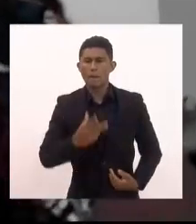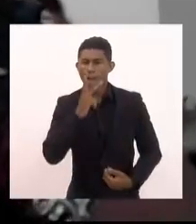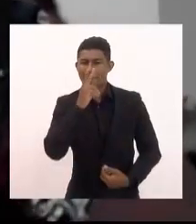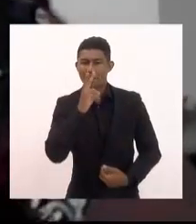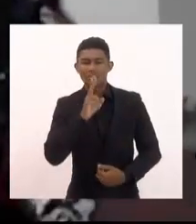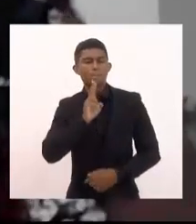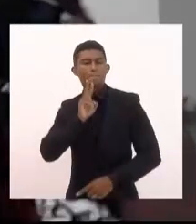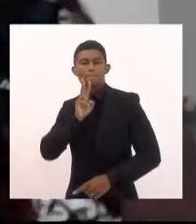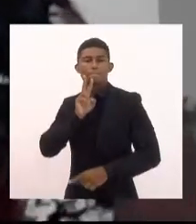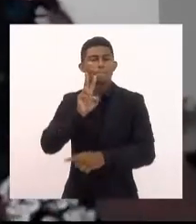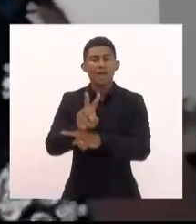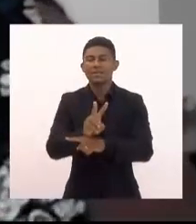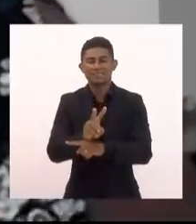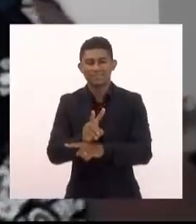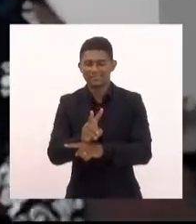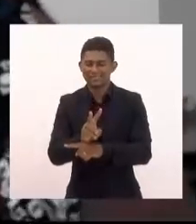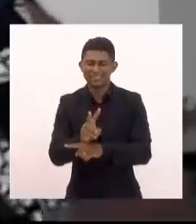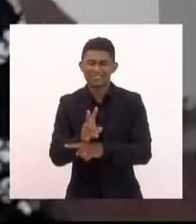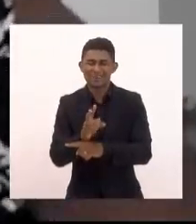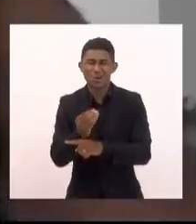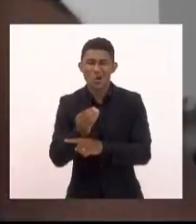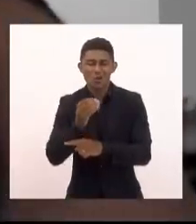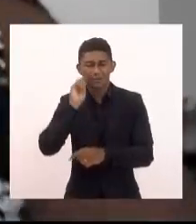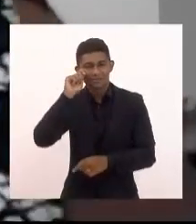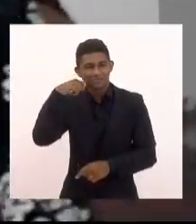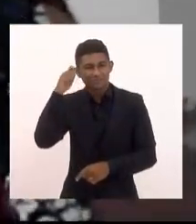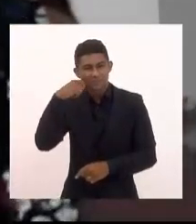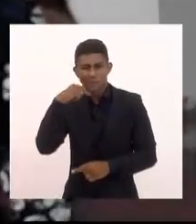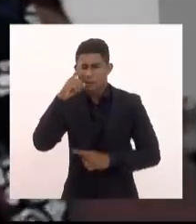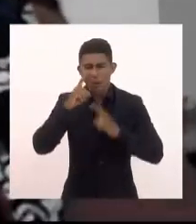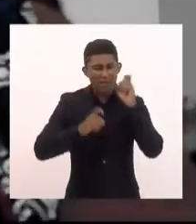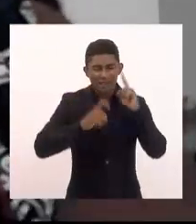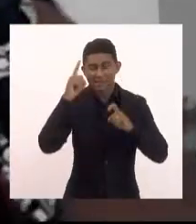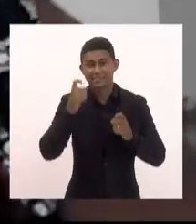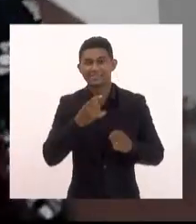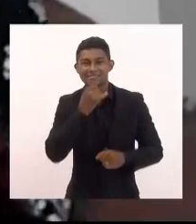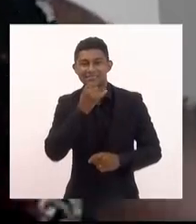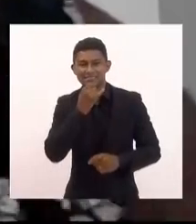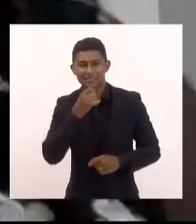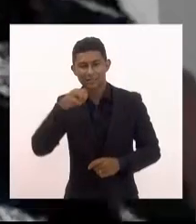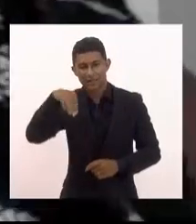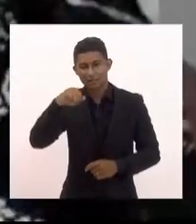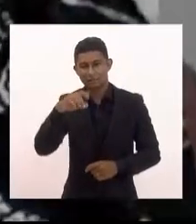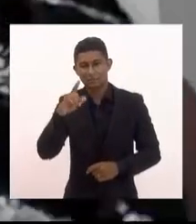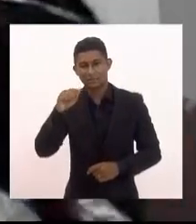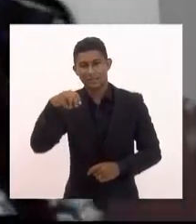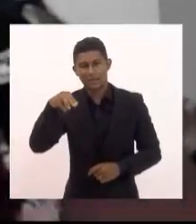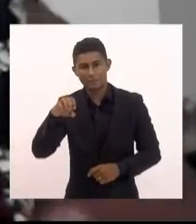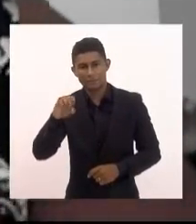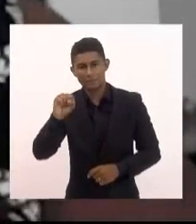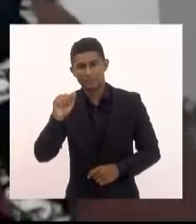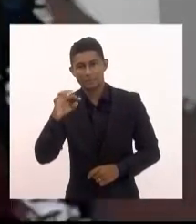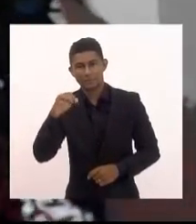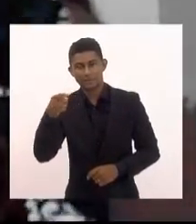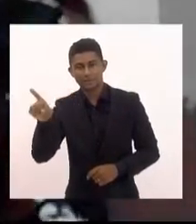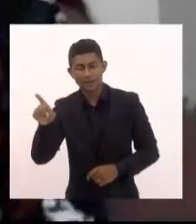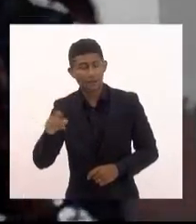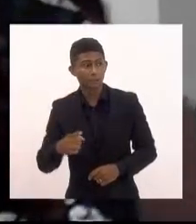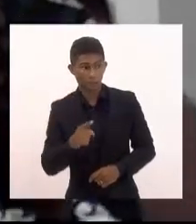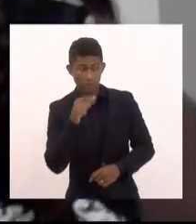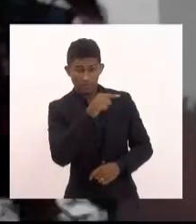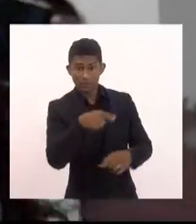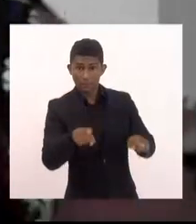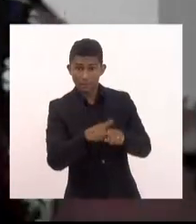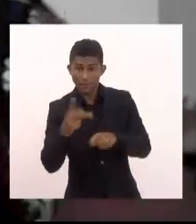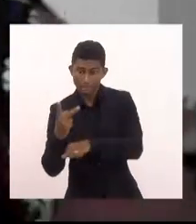à vida, por exemplo, uma personagem como Madame Satã, um homem negro indicado ao Emmy, ele foi